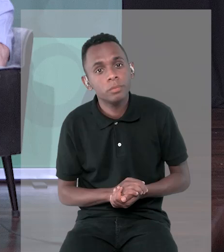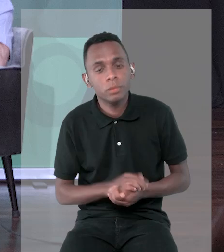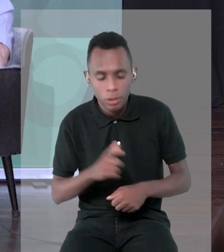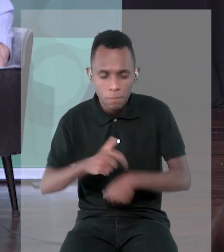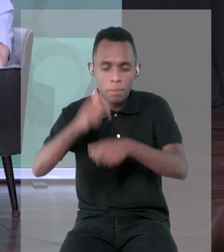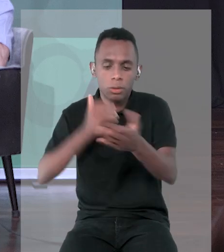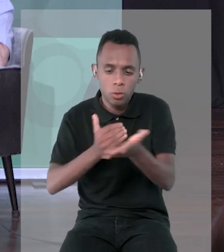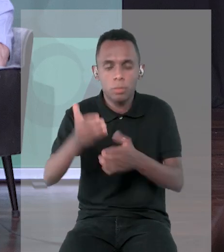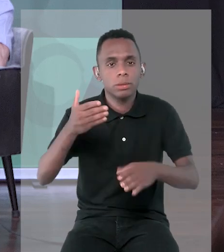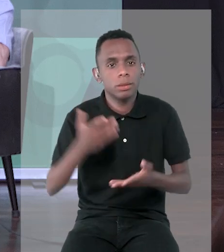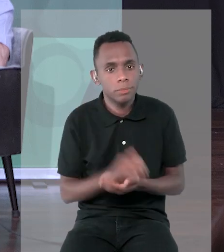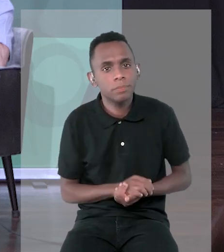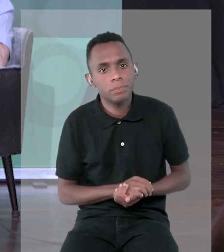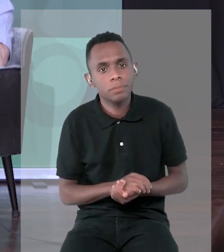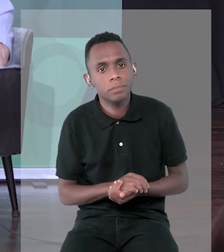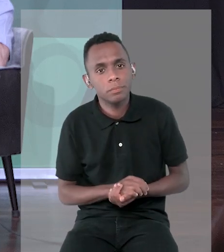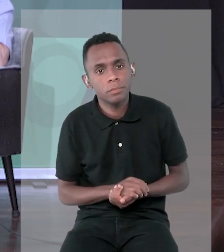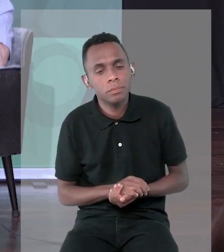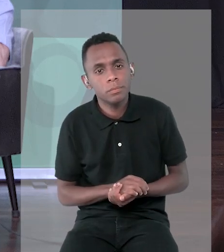momento. Tá, mas e aí,